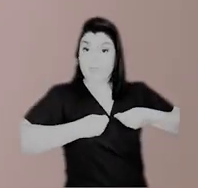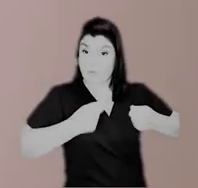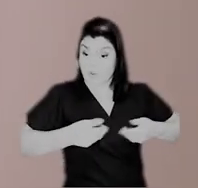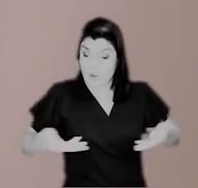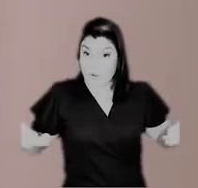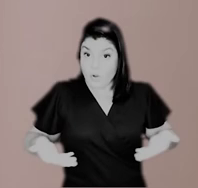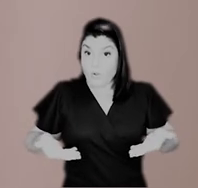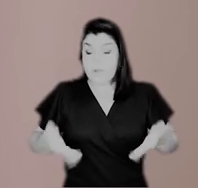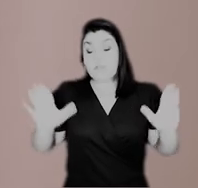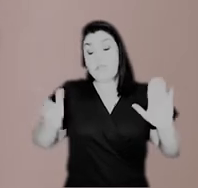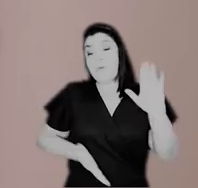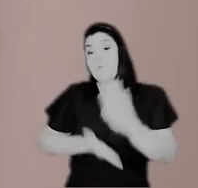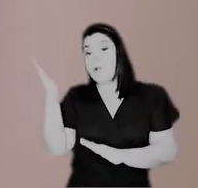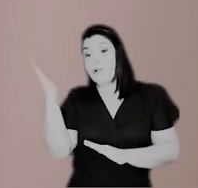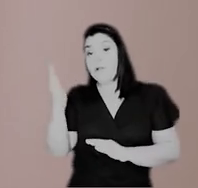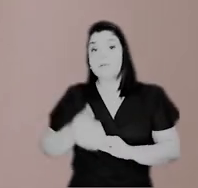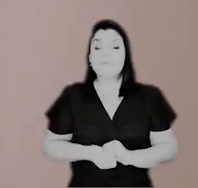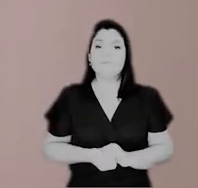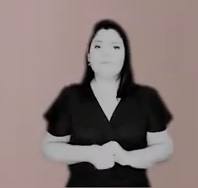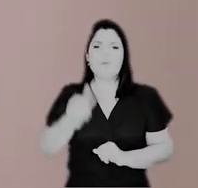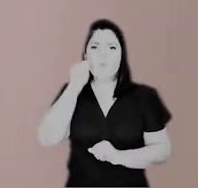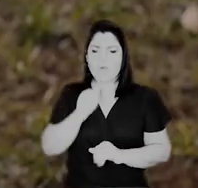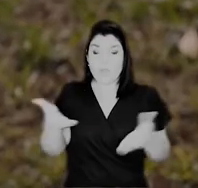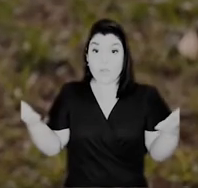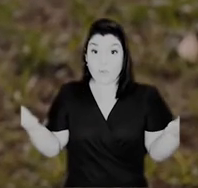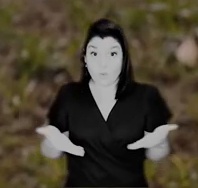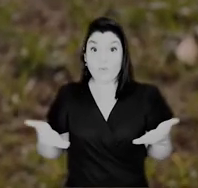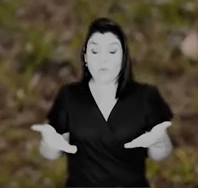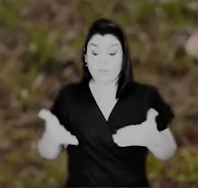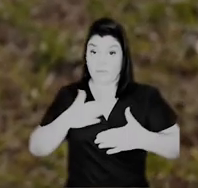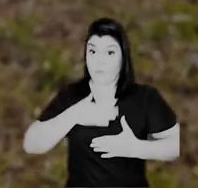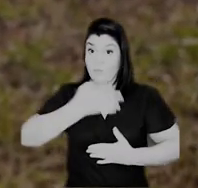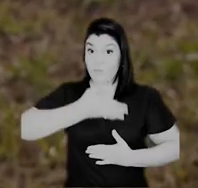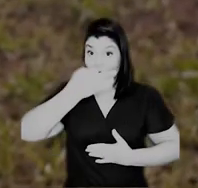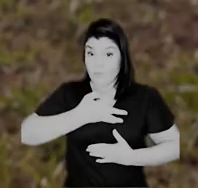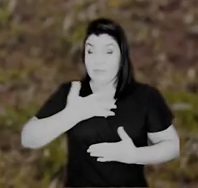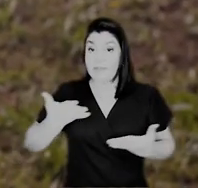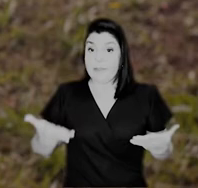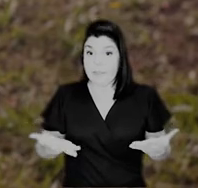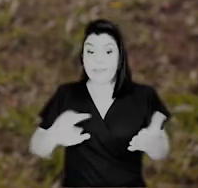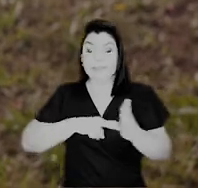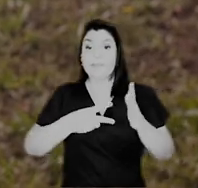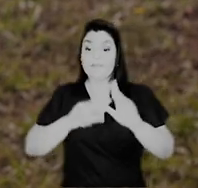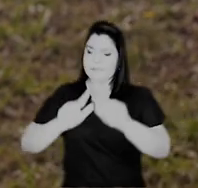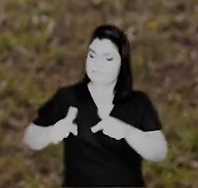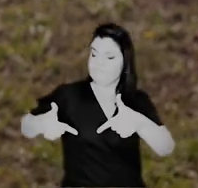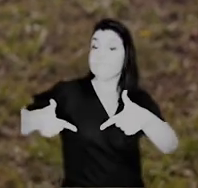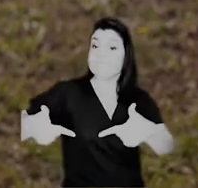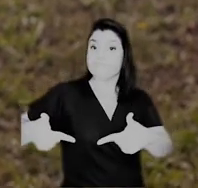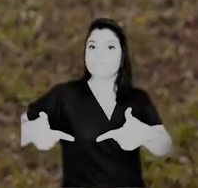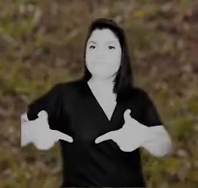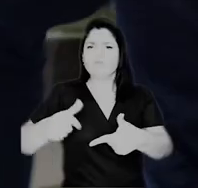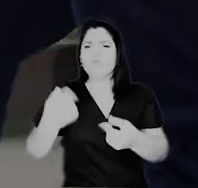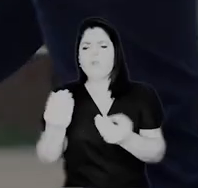vai me dar o que eu preciso agora, eu preciso ir embora. Ser mulher hoje, para mim, né, é sinônimo